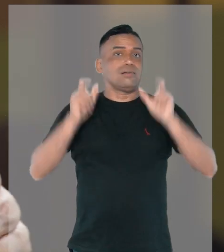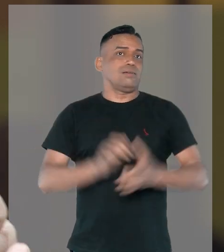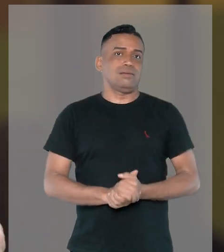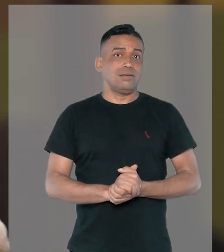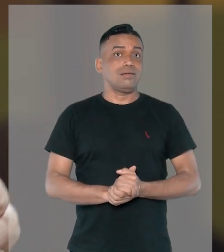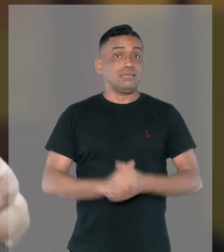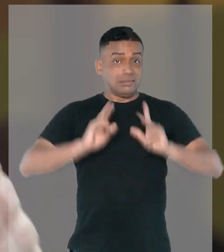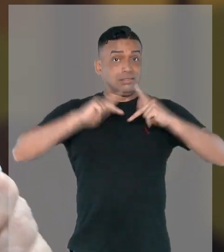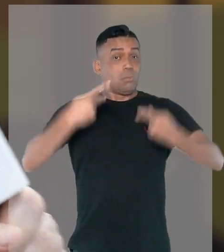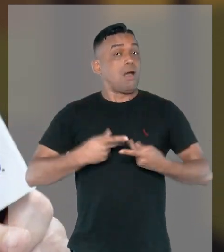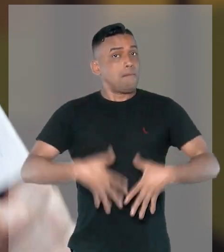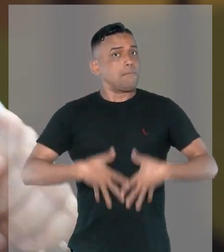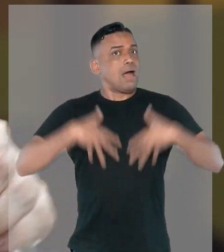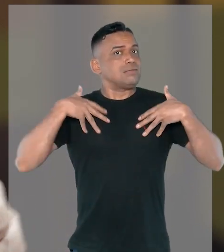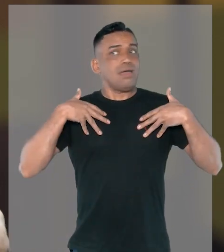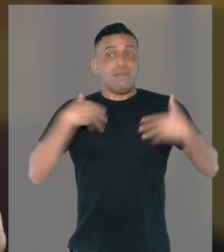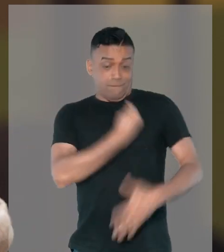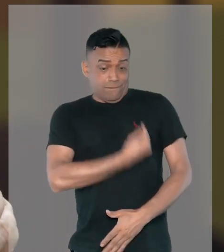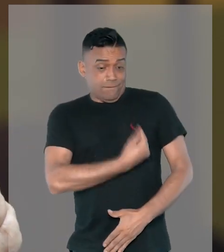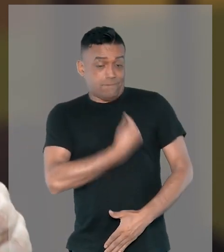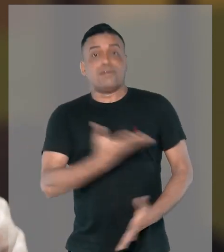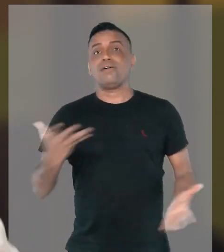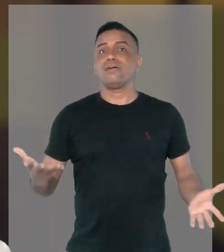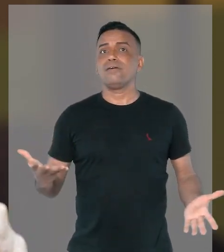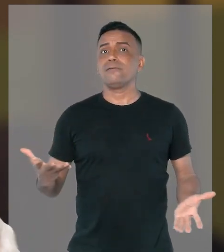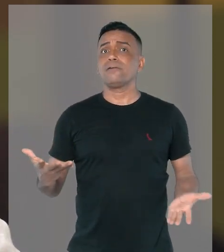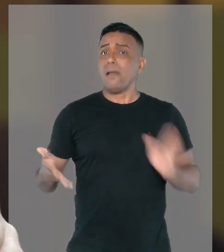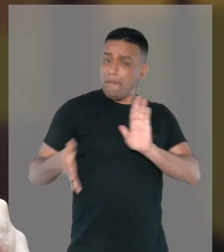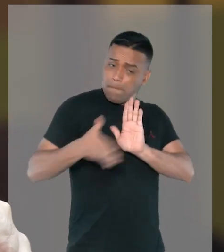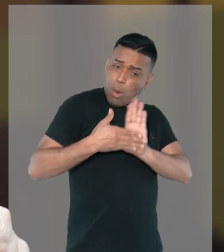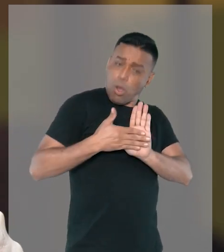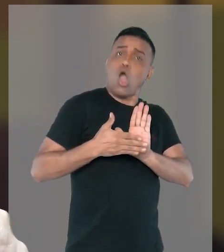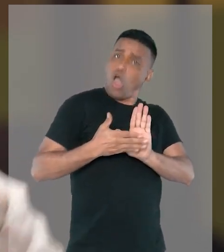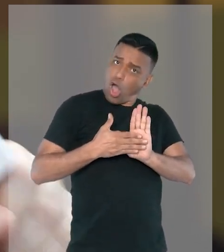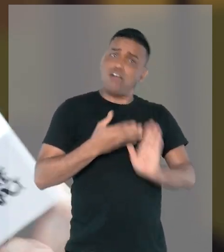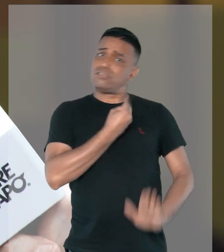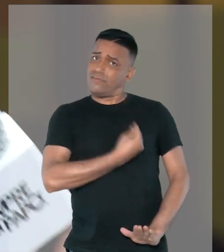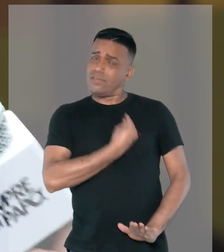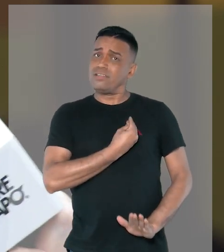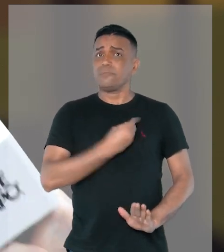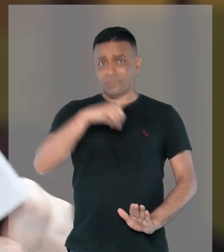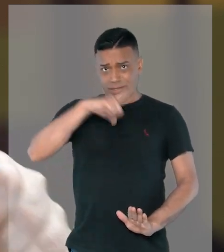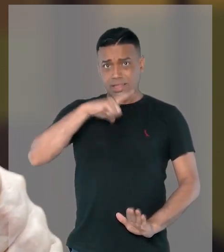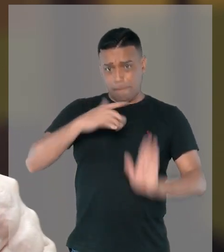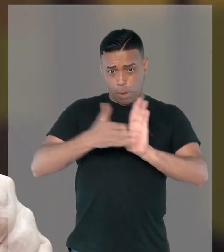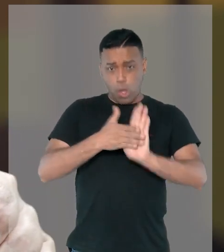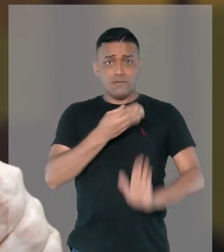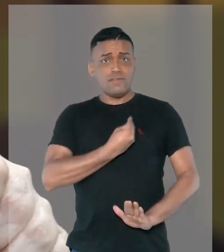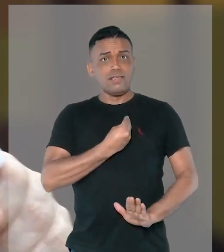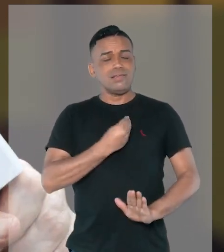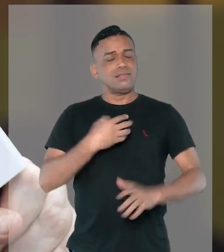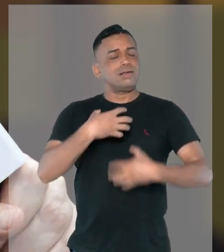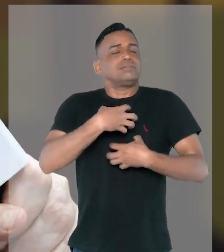humanos que encontram prazer na existência, que encontram propósito na sua vida, porque quem tem propósito fica bem.